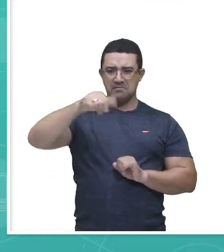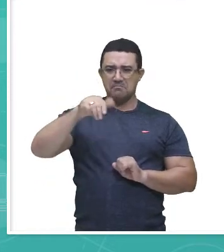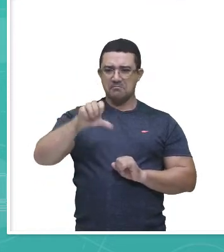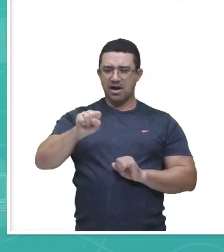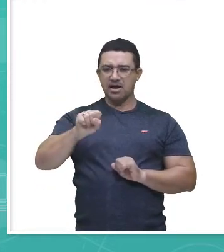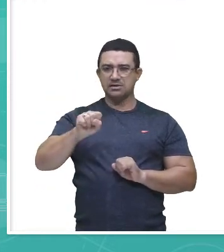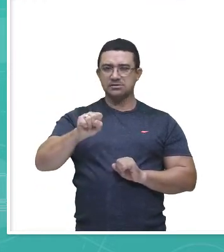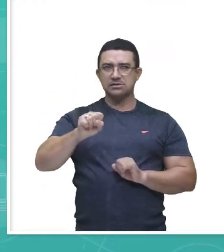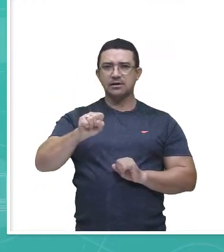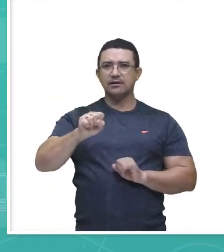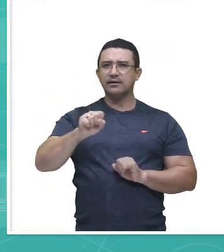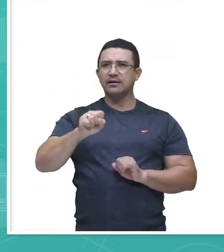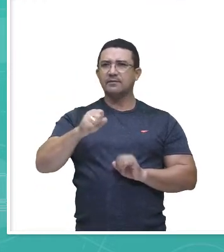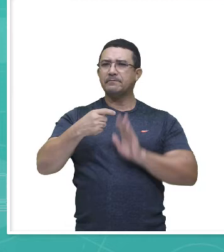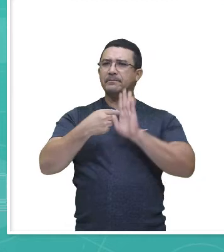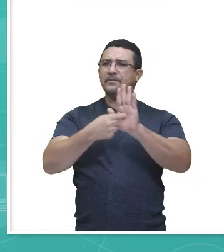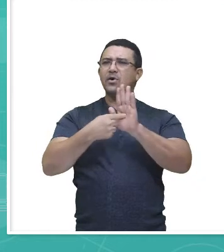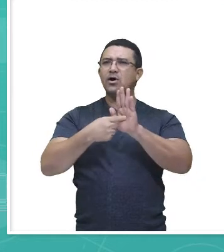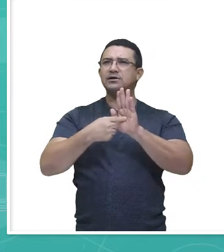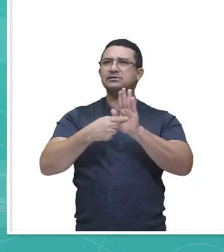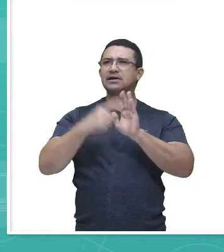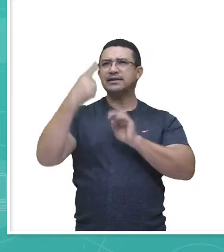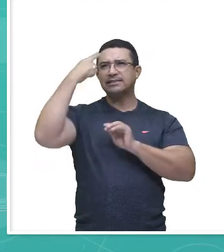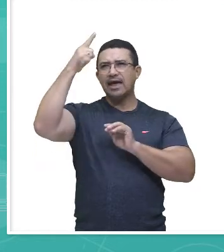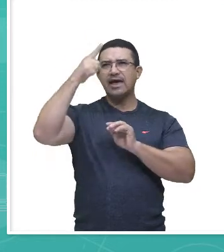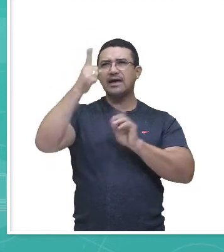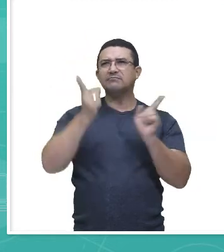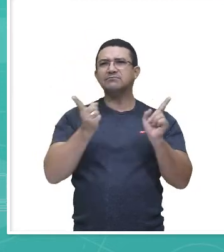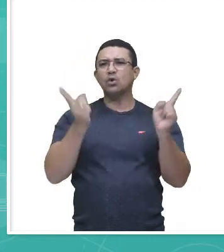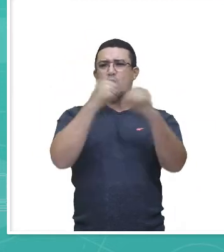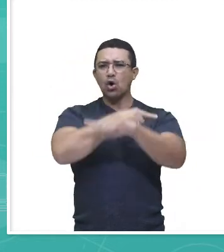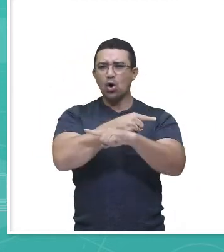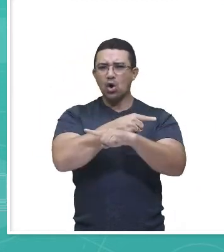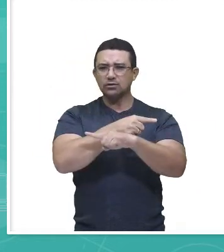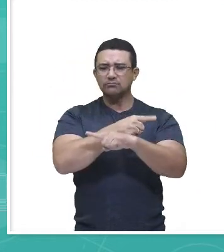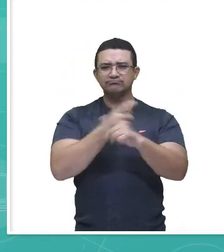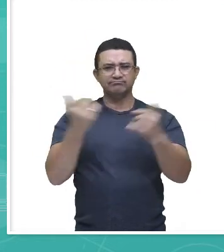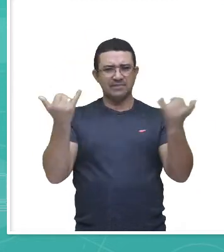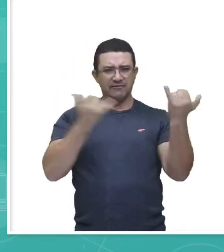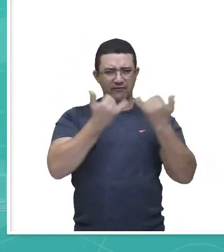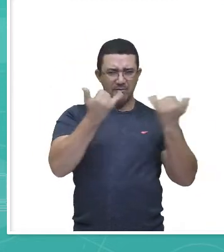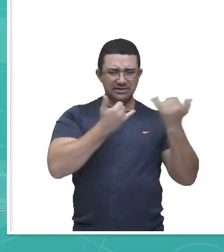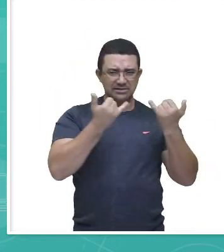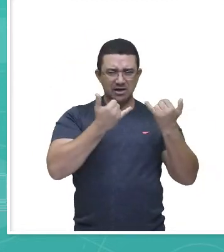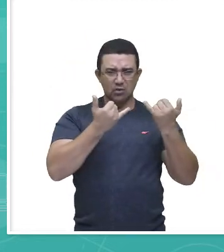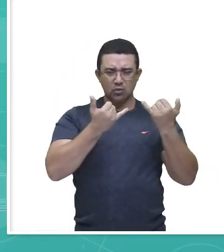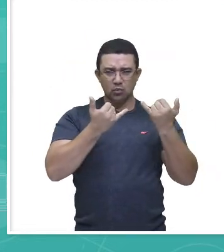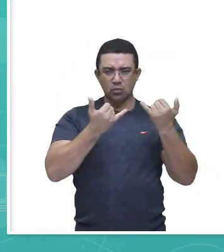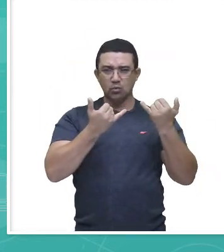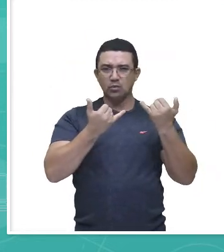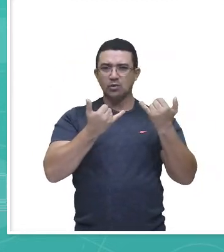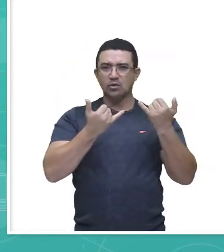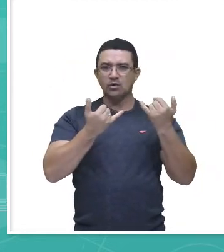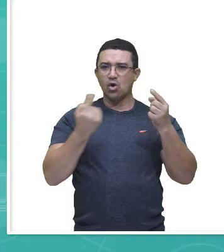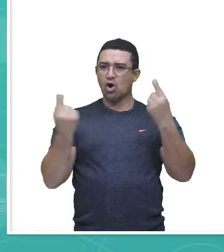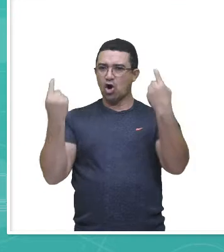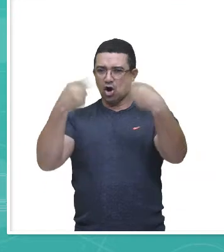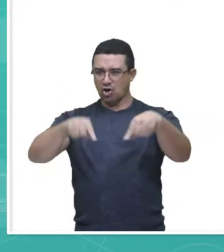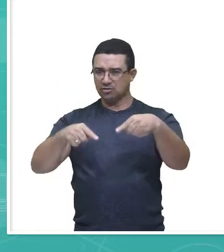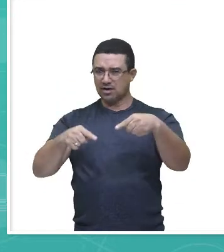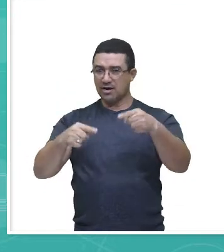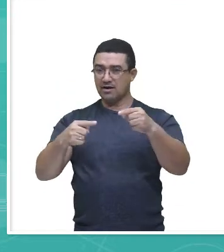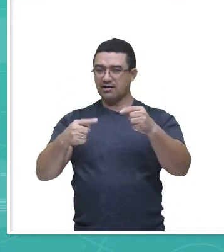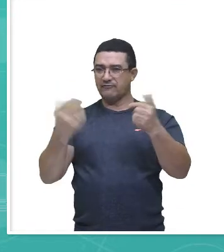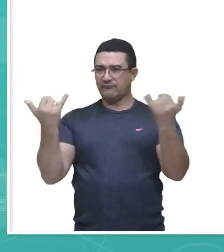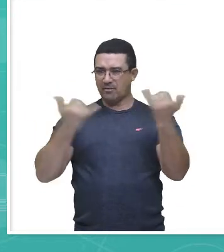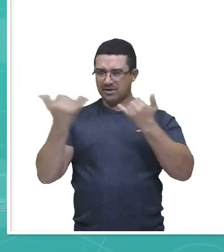essa ideia de contradição de uma informação, da segunda informação com a primeira,